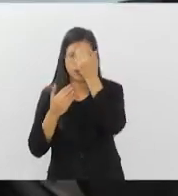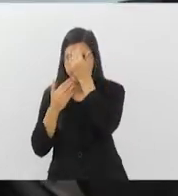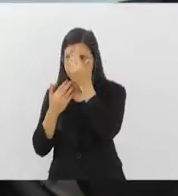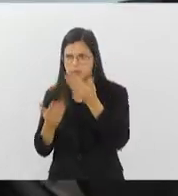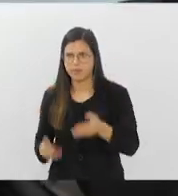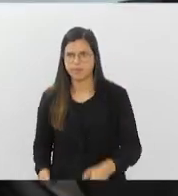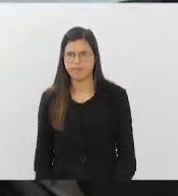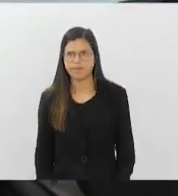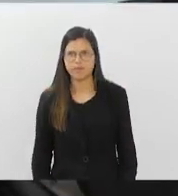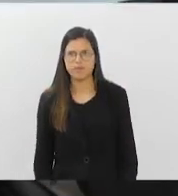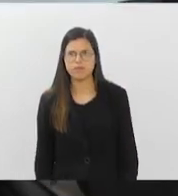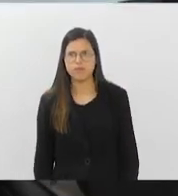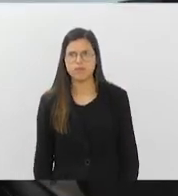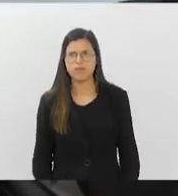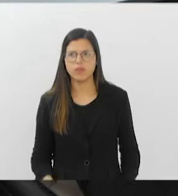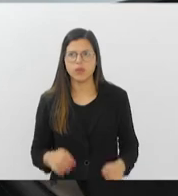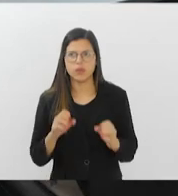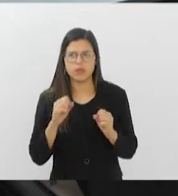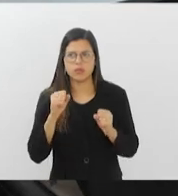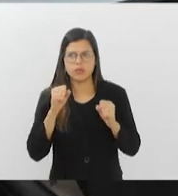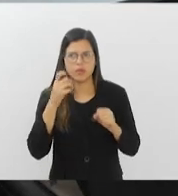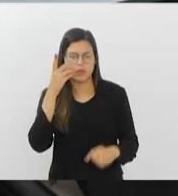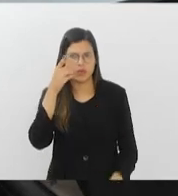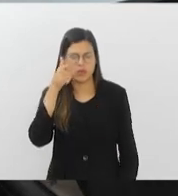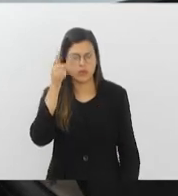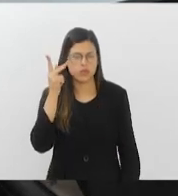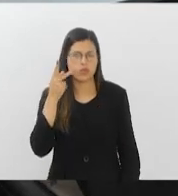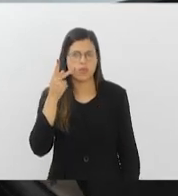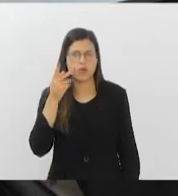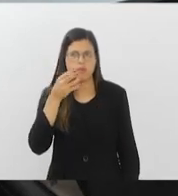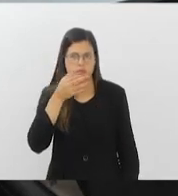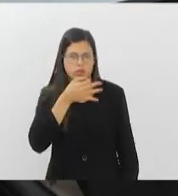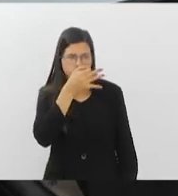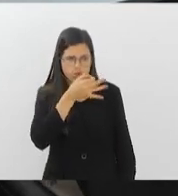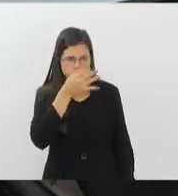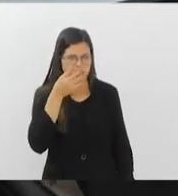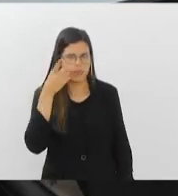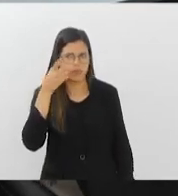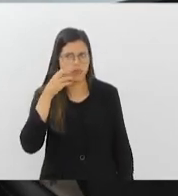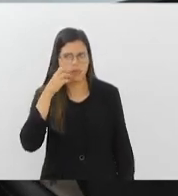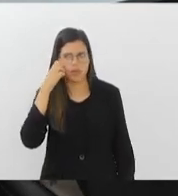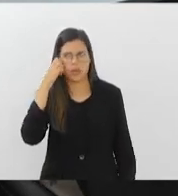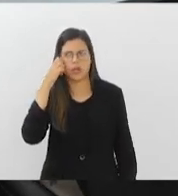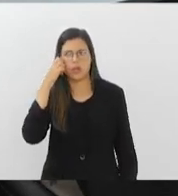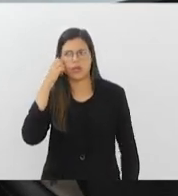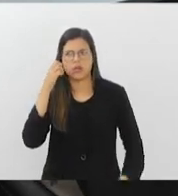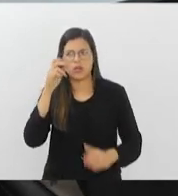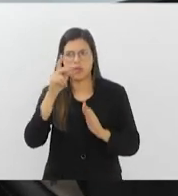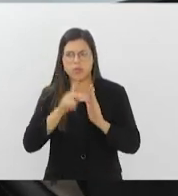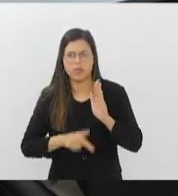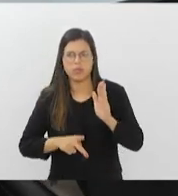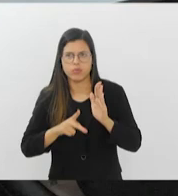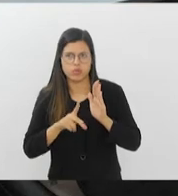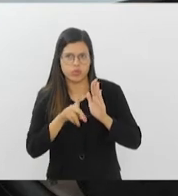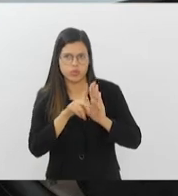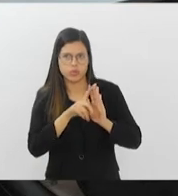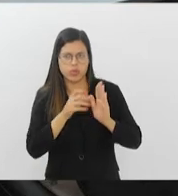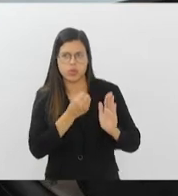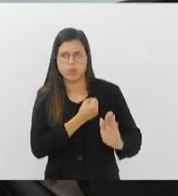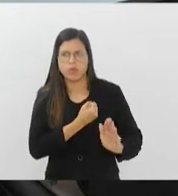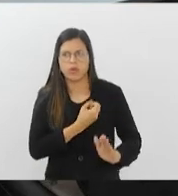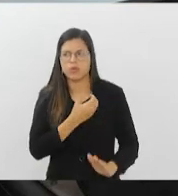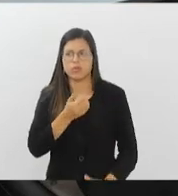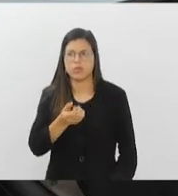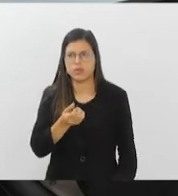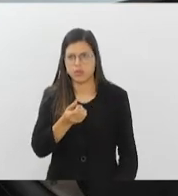posso dar uma sugestão? Deputado Luiz Paulo. Dar uma sugestão à deputada Érica Takimoto. No projeto 6, que V. Excelência